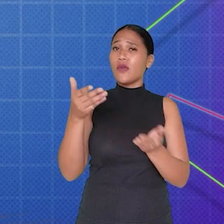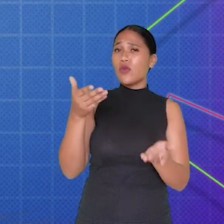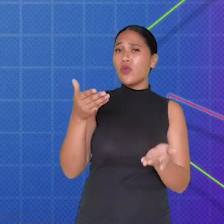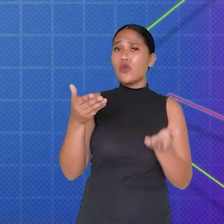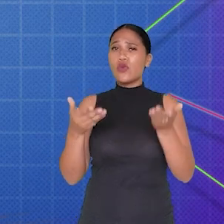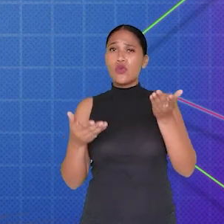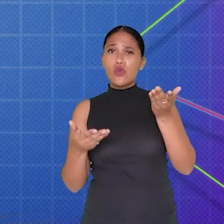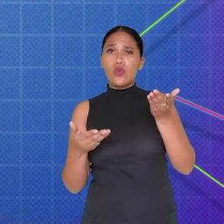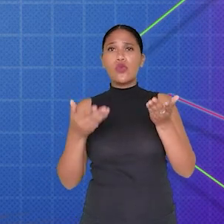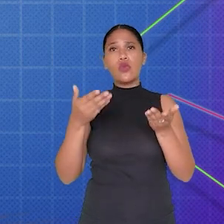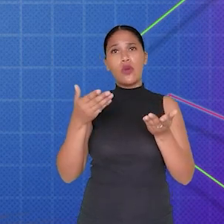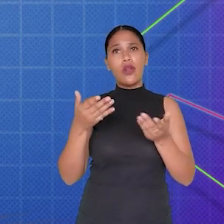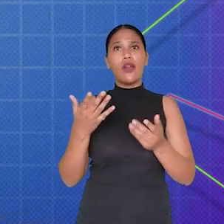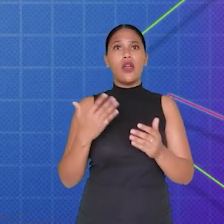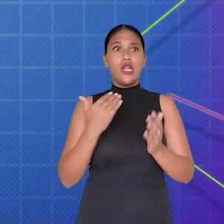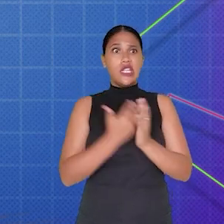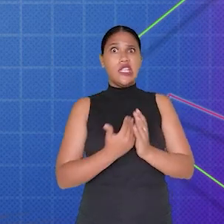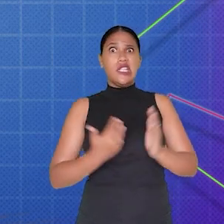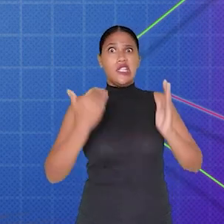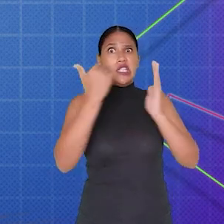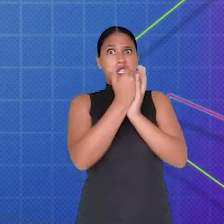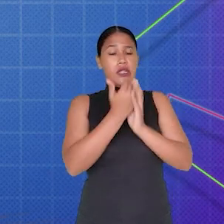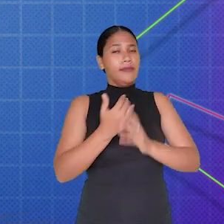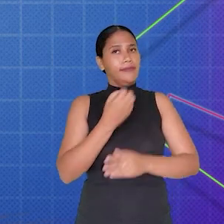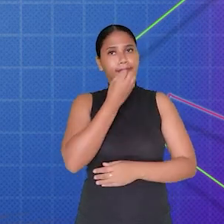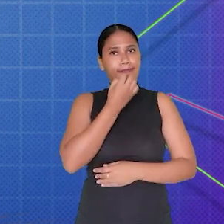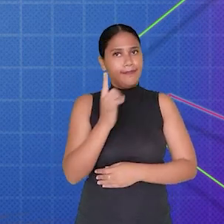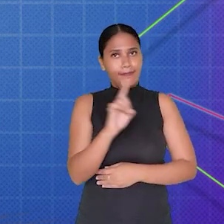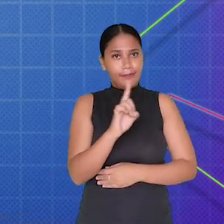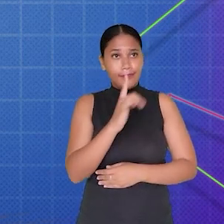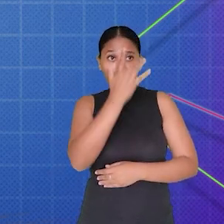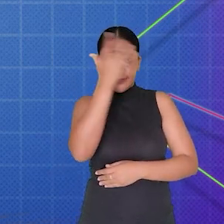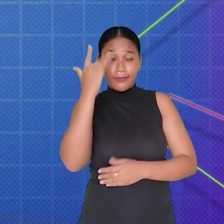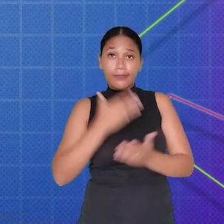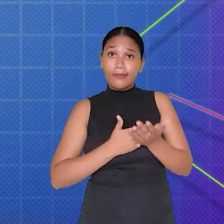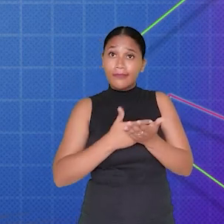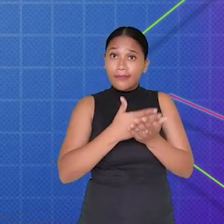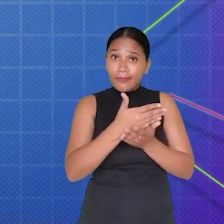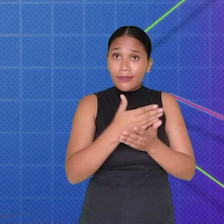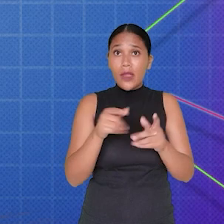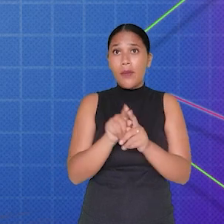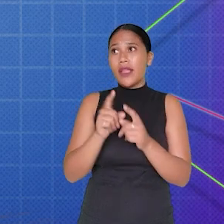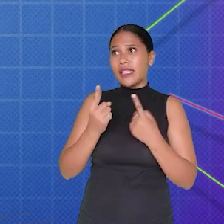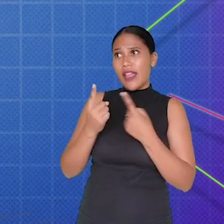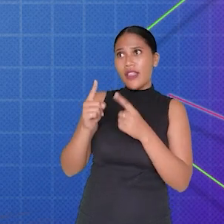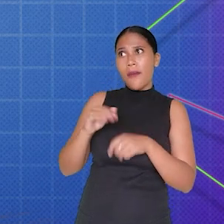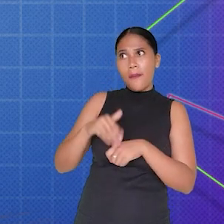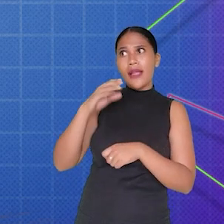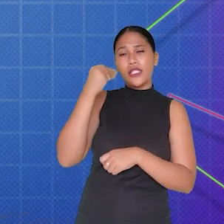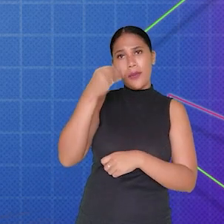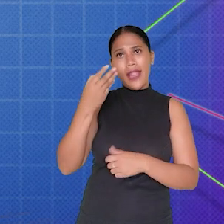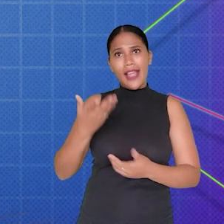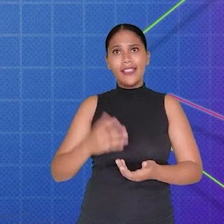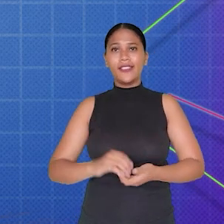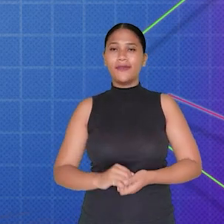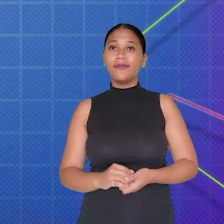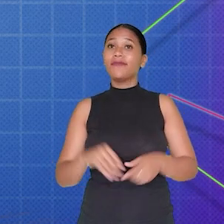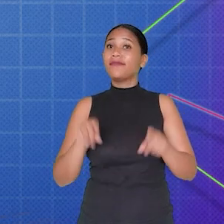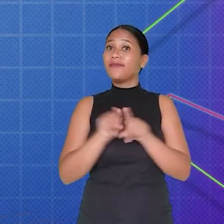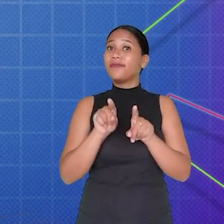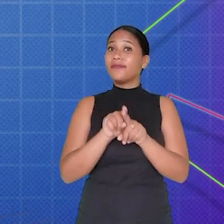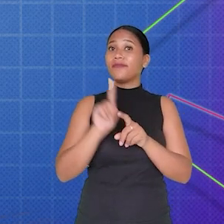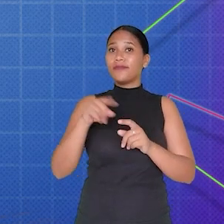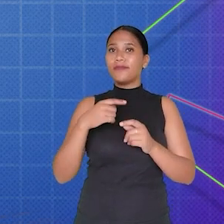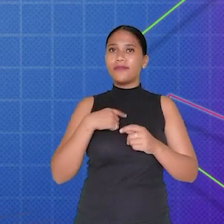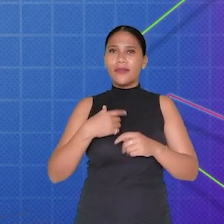No entanto, é importante equilibrar a dificuldade de forma a não sobrecarregar os jogadores iniciantes e a desafiar adequadamente os jogadores mais